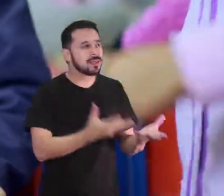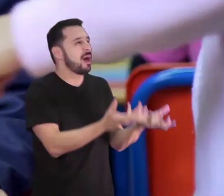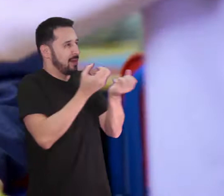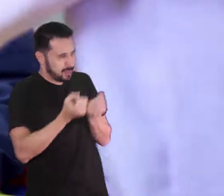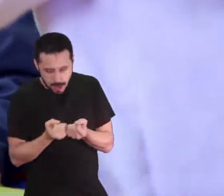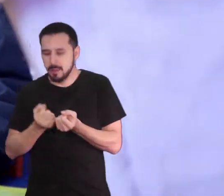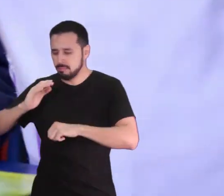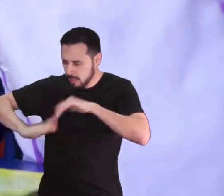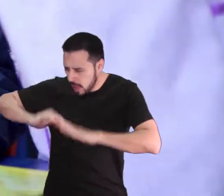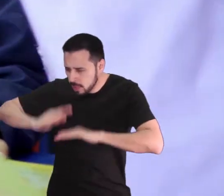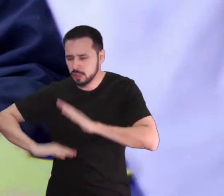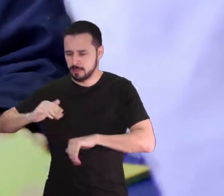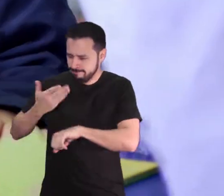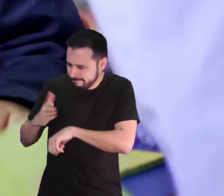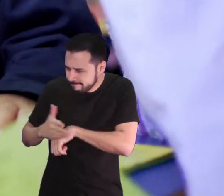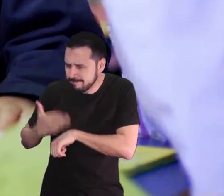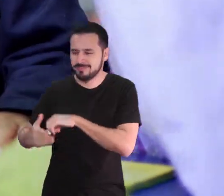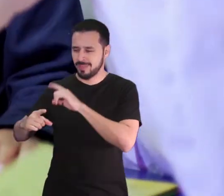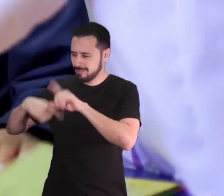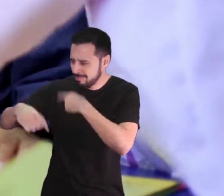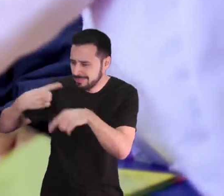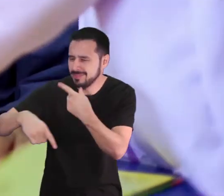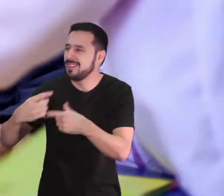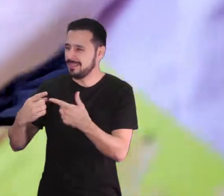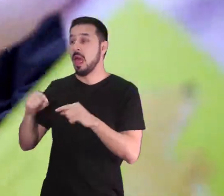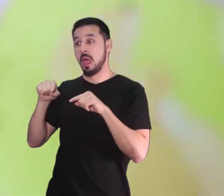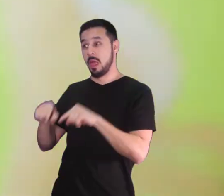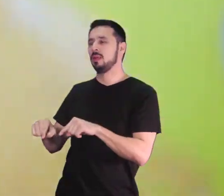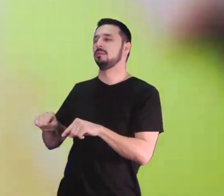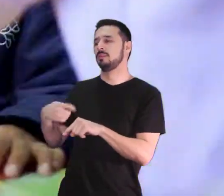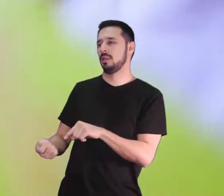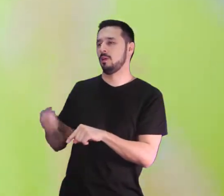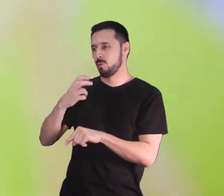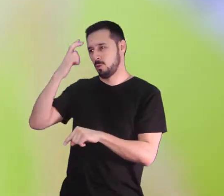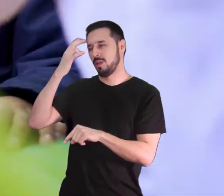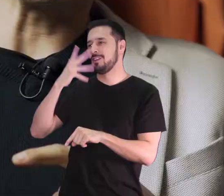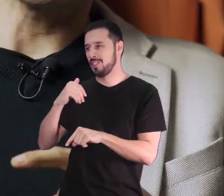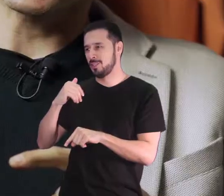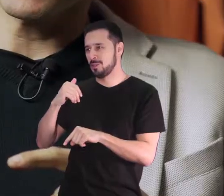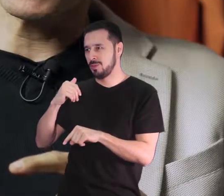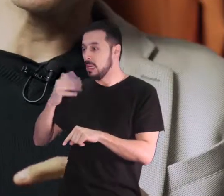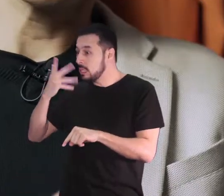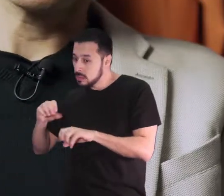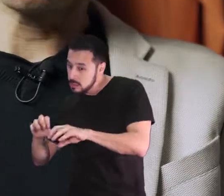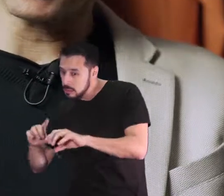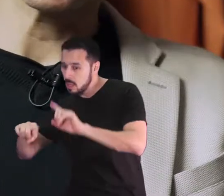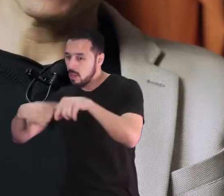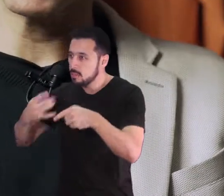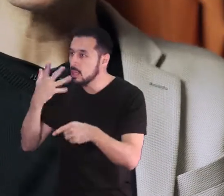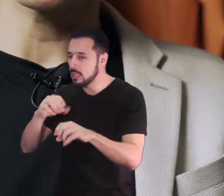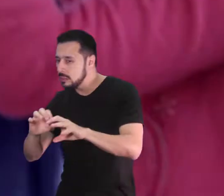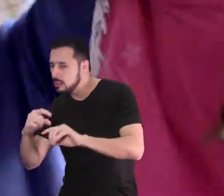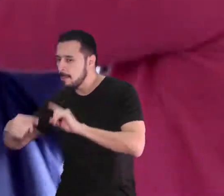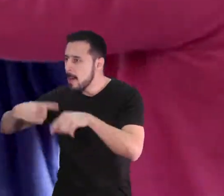porque entra num processo de prática e consolidação e transmissão de saber. Formação até de uma tradição, de transmissão de